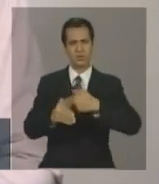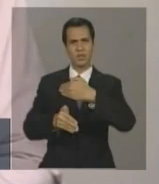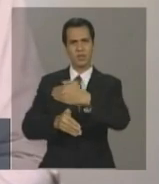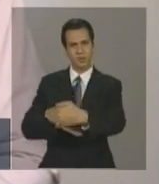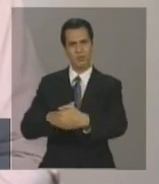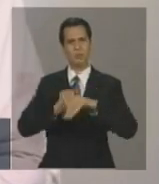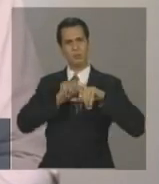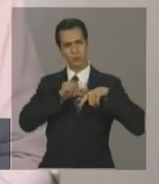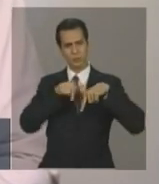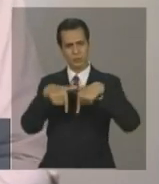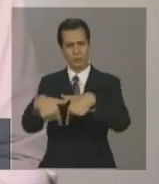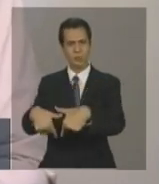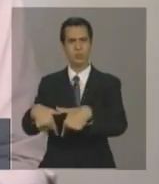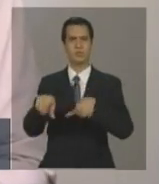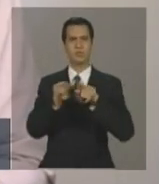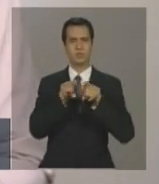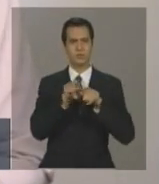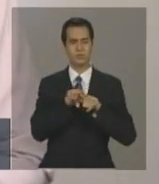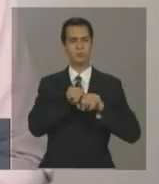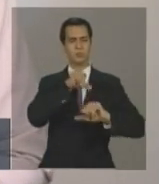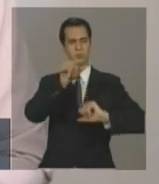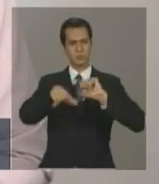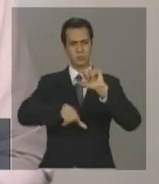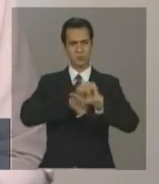enfrentamento e mudança